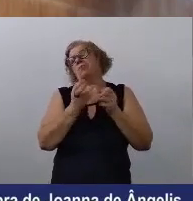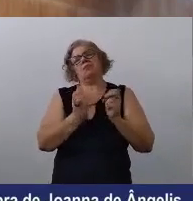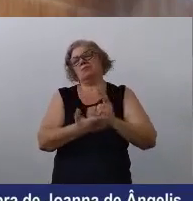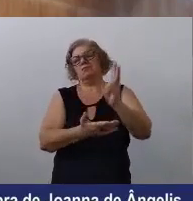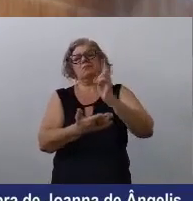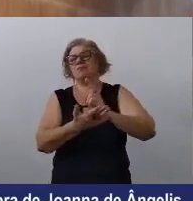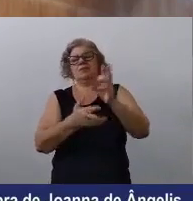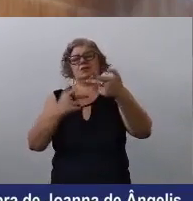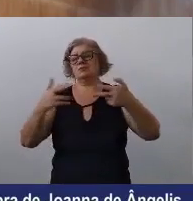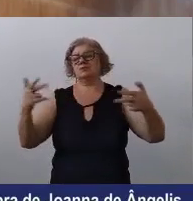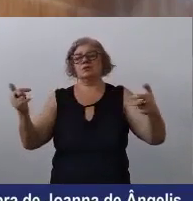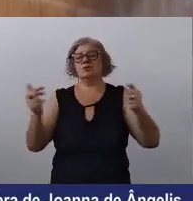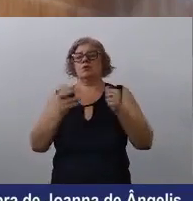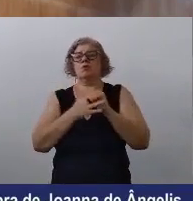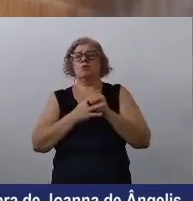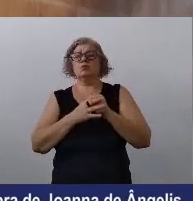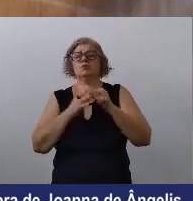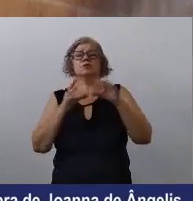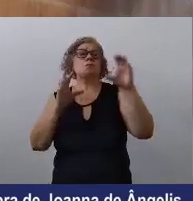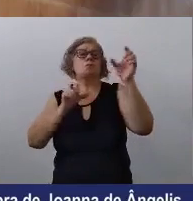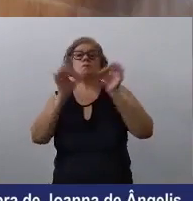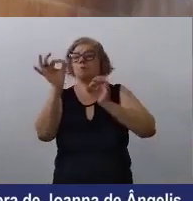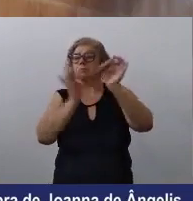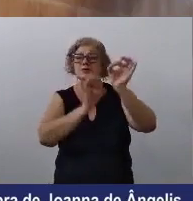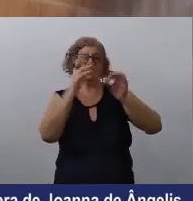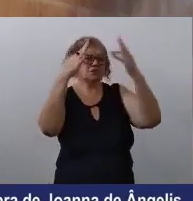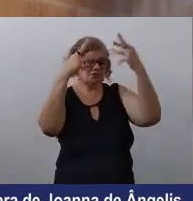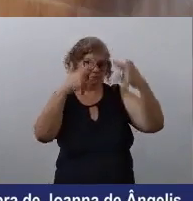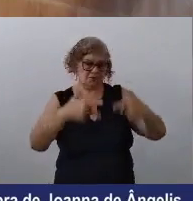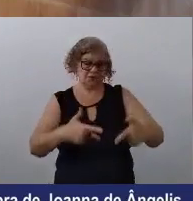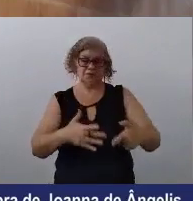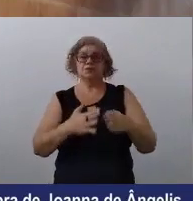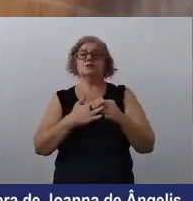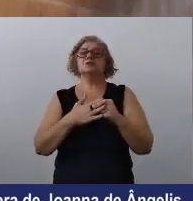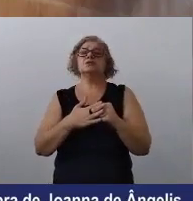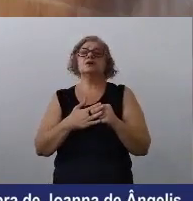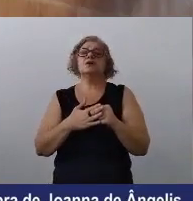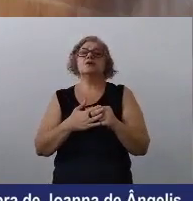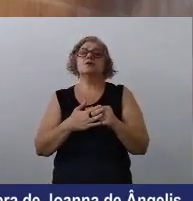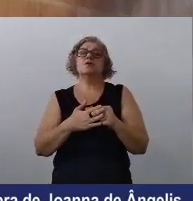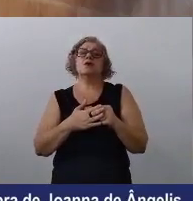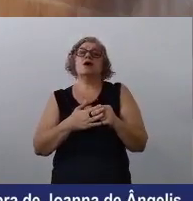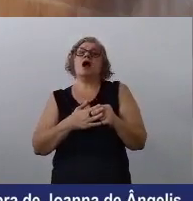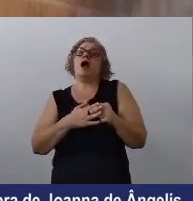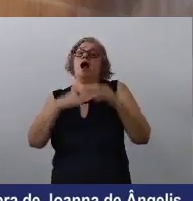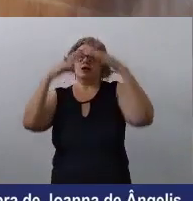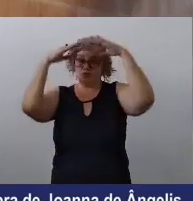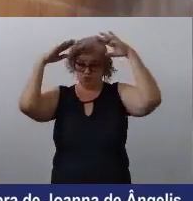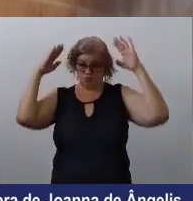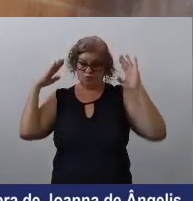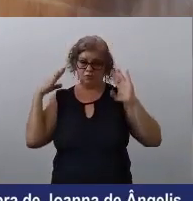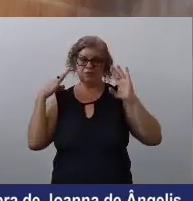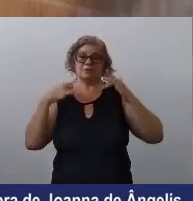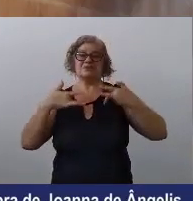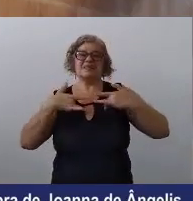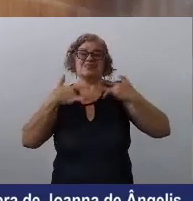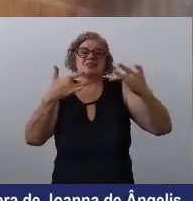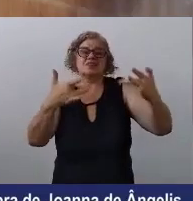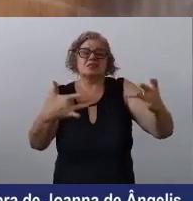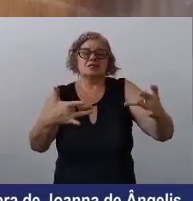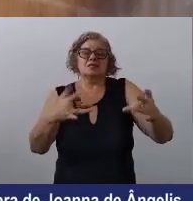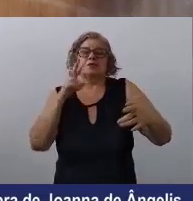muito essa diferença no contexto das nossas limitações, exige dela uma